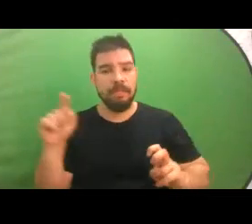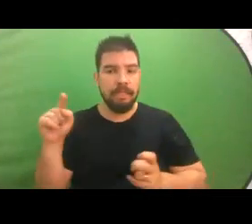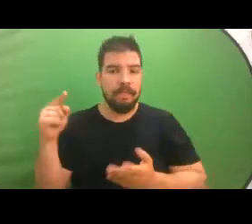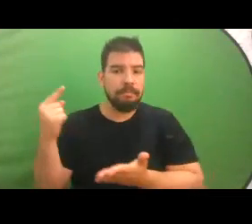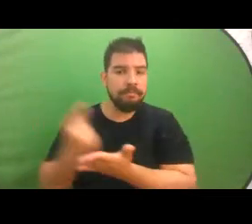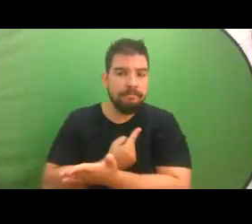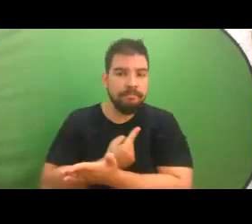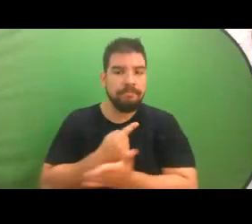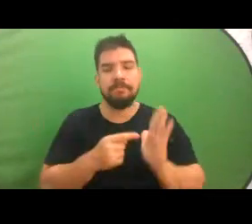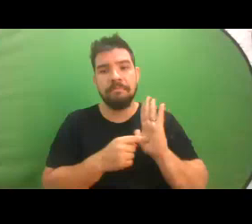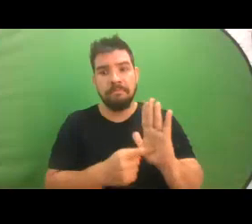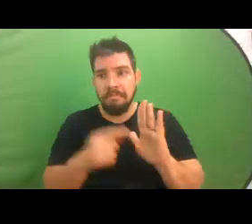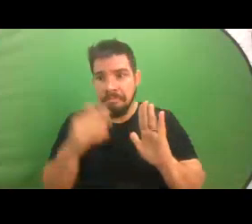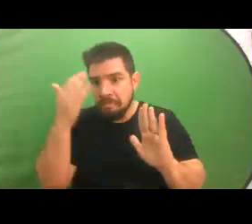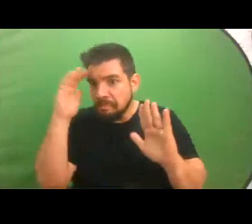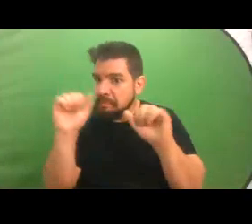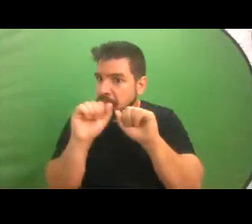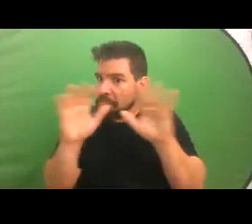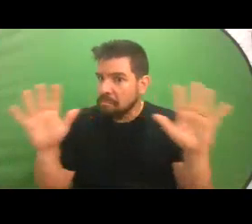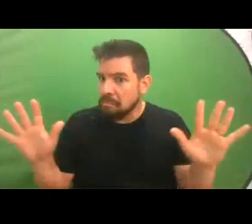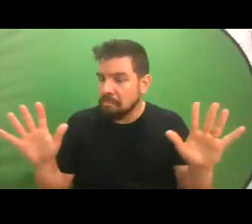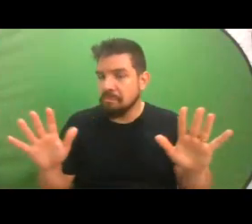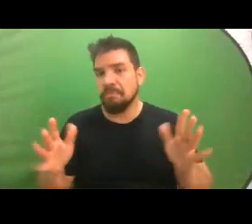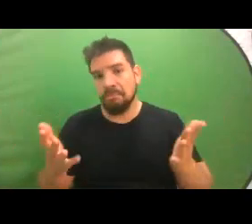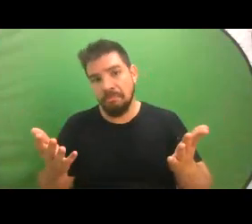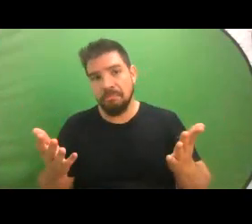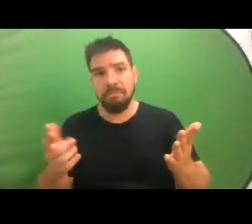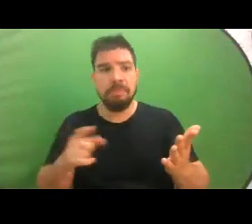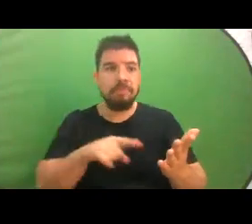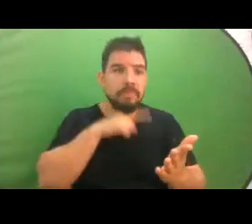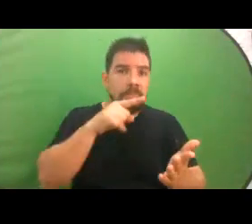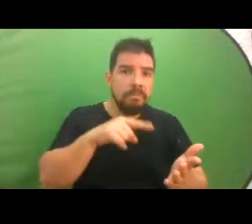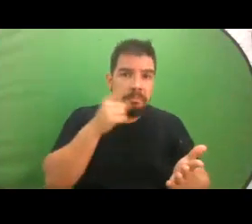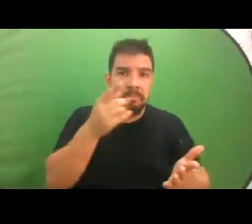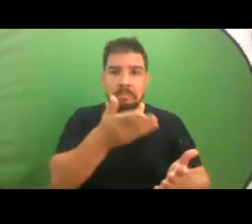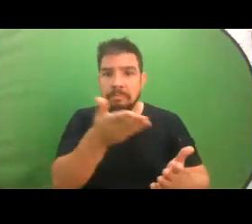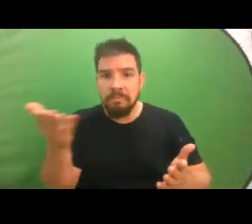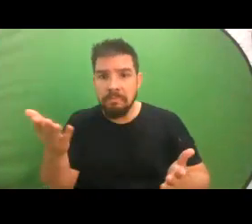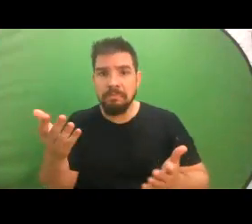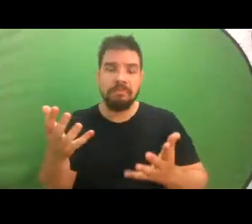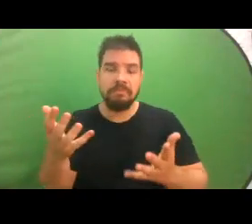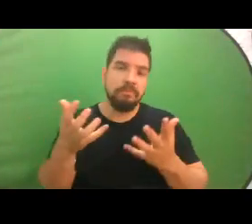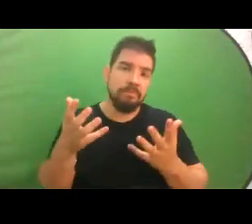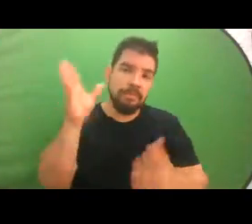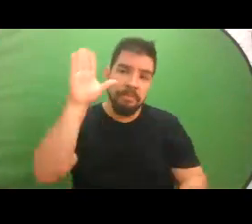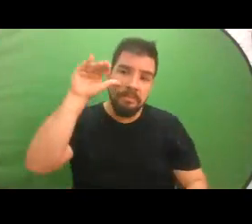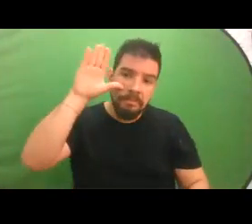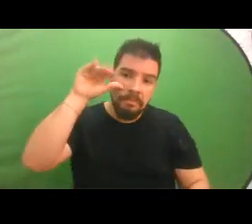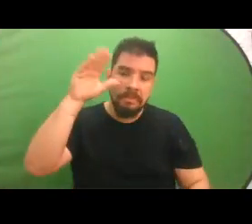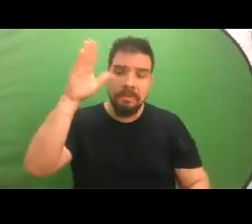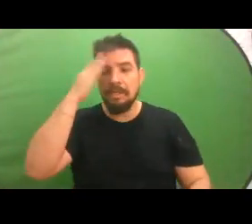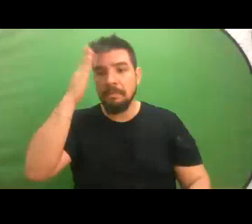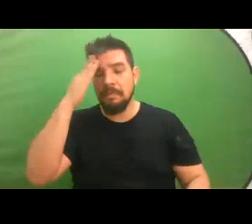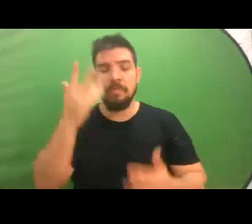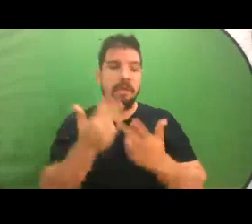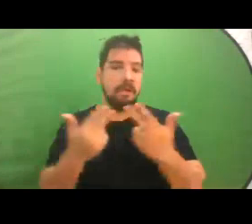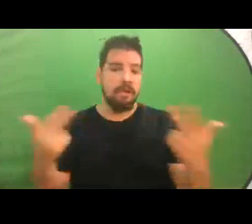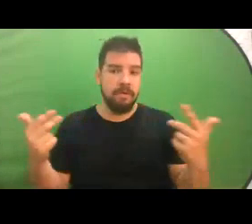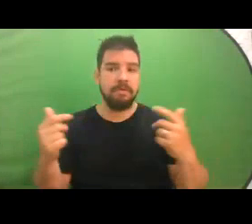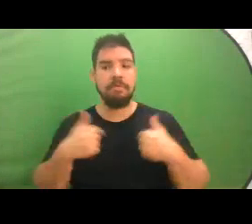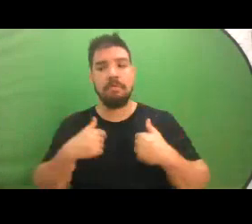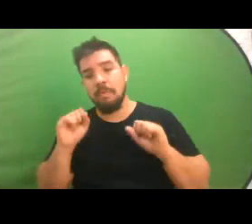colocado. Não sei se respondi tudo, Kênia, e algum outro colega que tenha alguma dúvida, eu